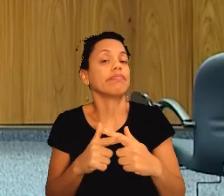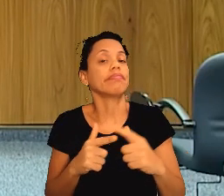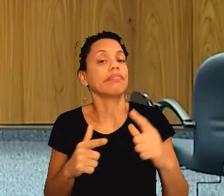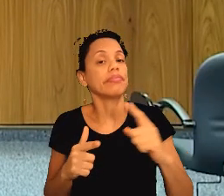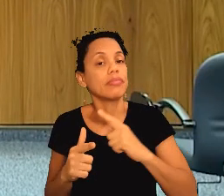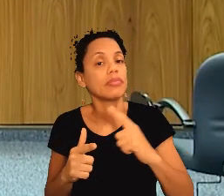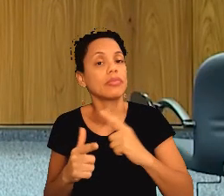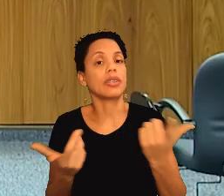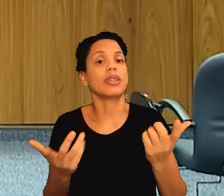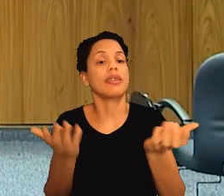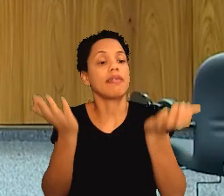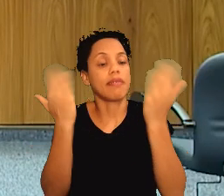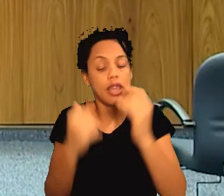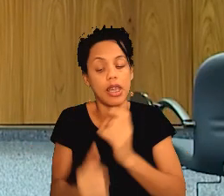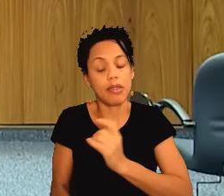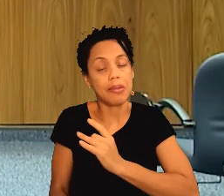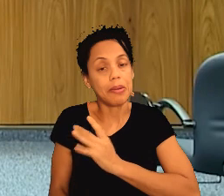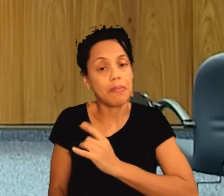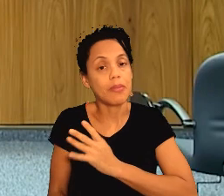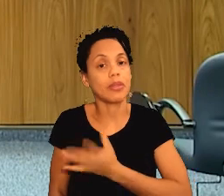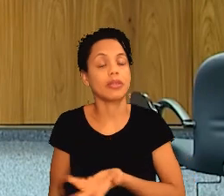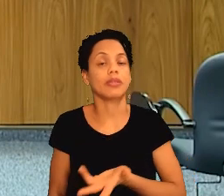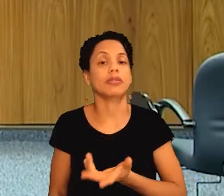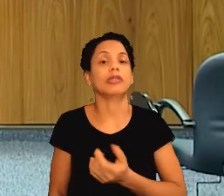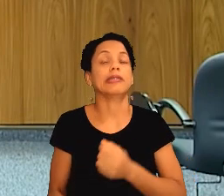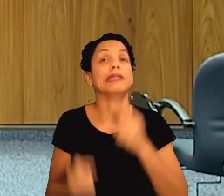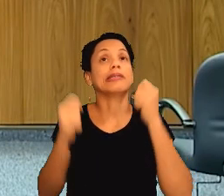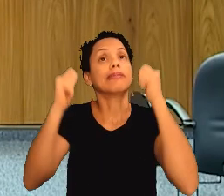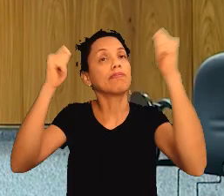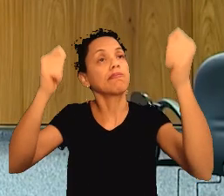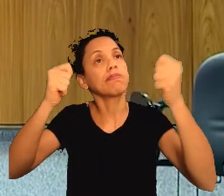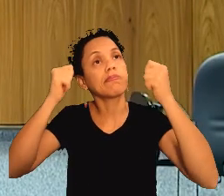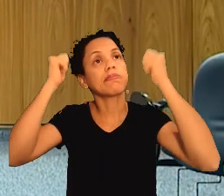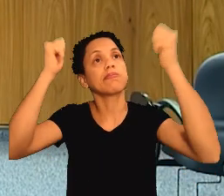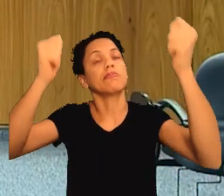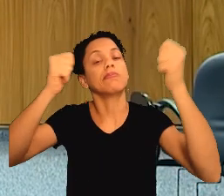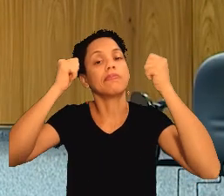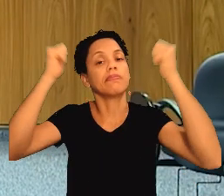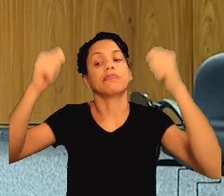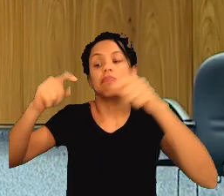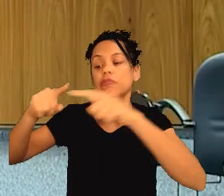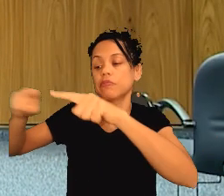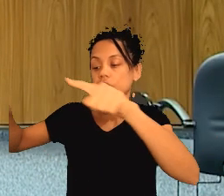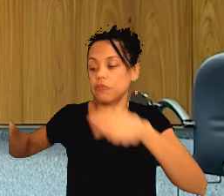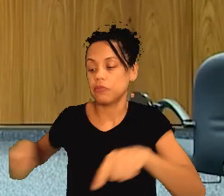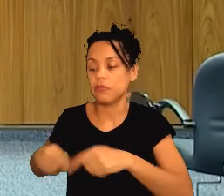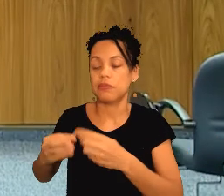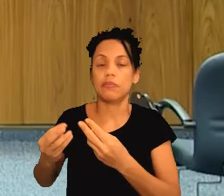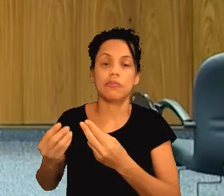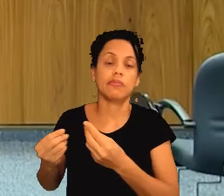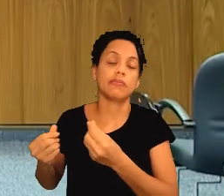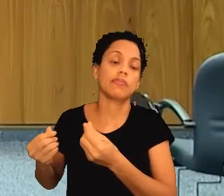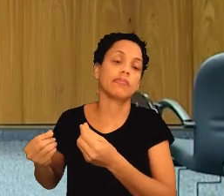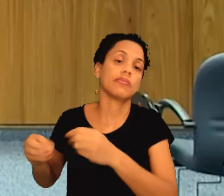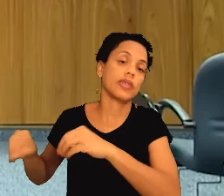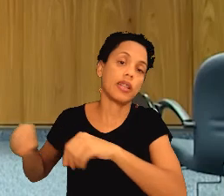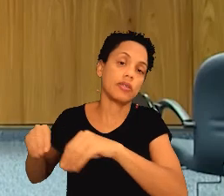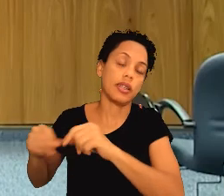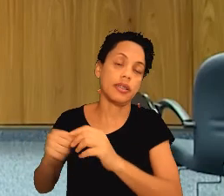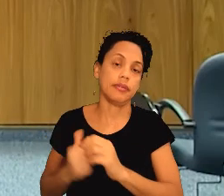Porque se está com medo, evidentemente, dessa reivindicação das terras,